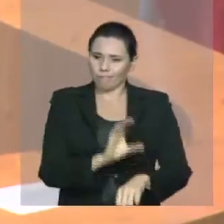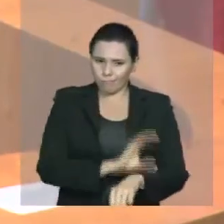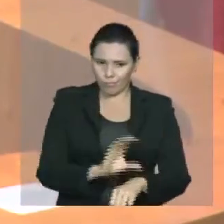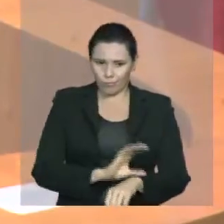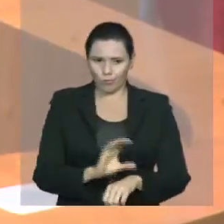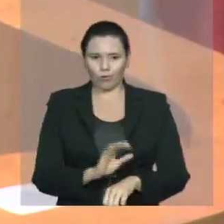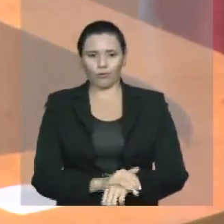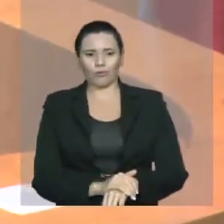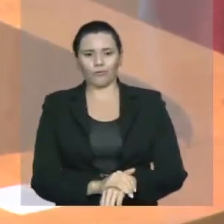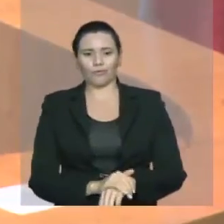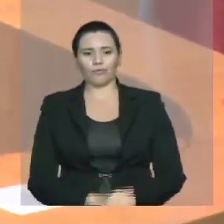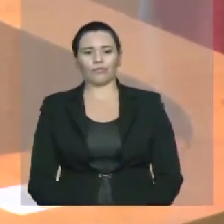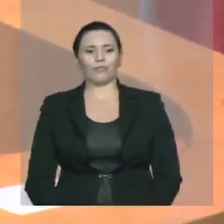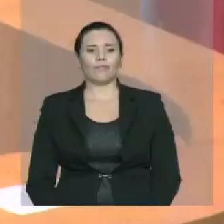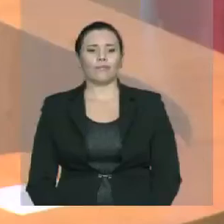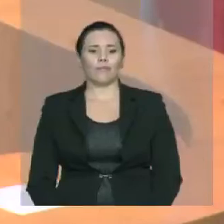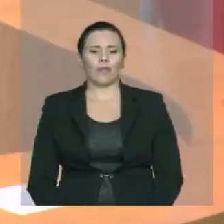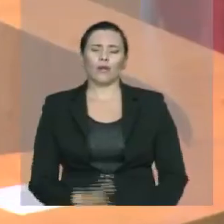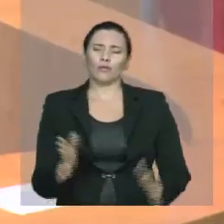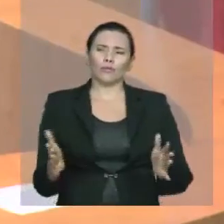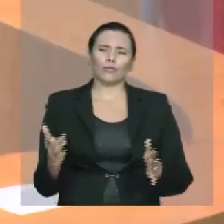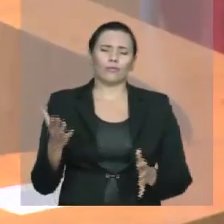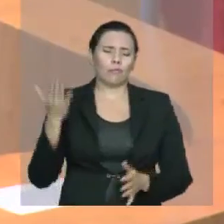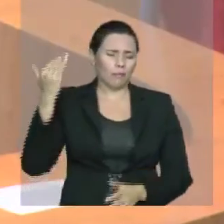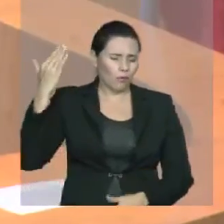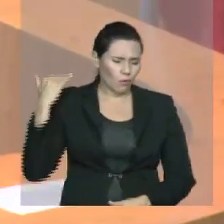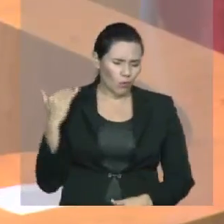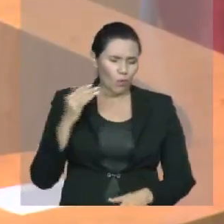são remanescentes do último concurso e